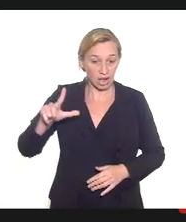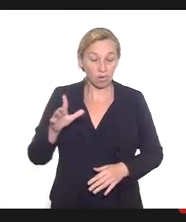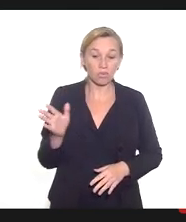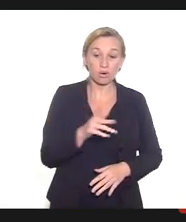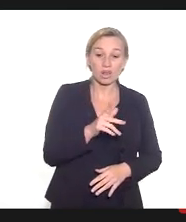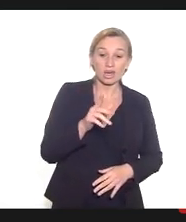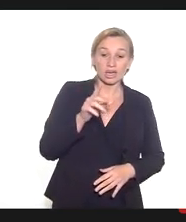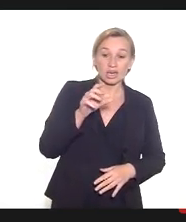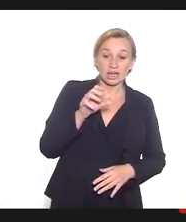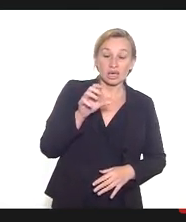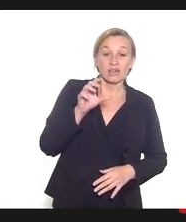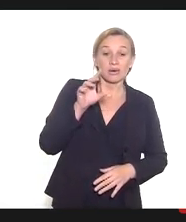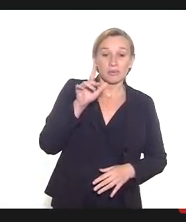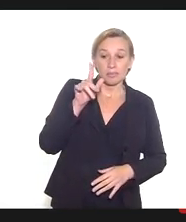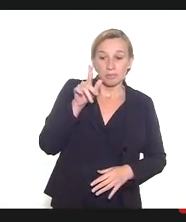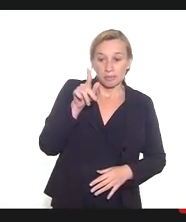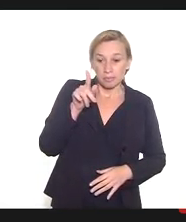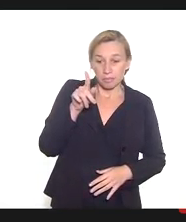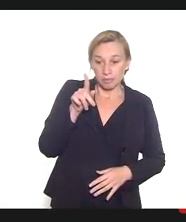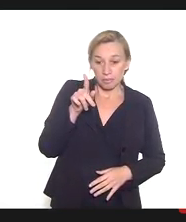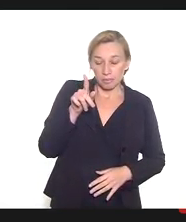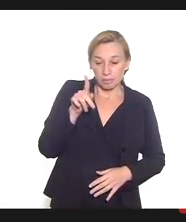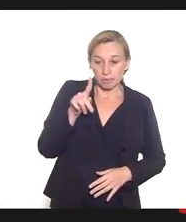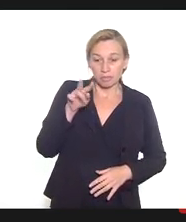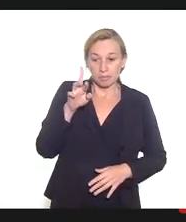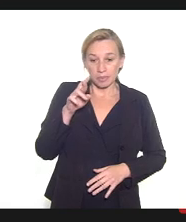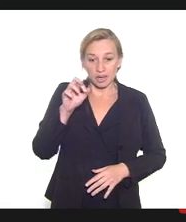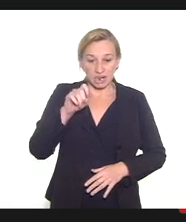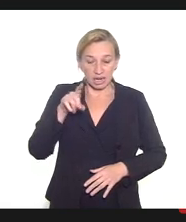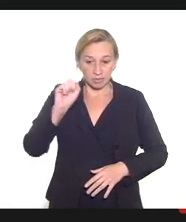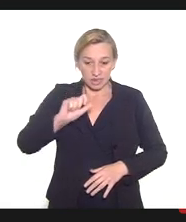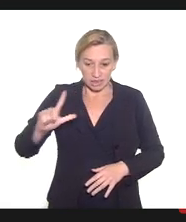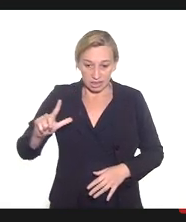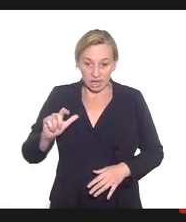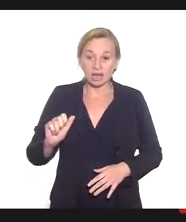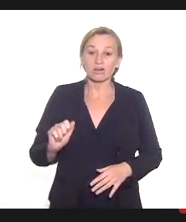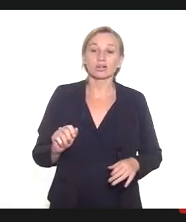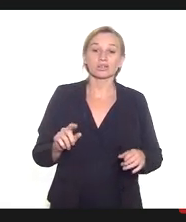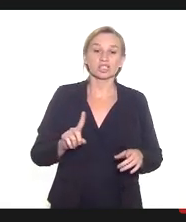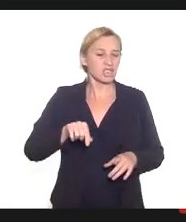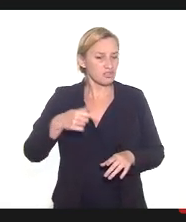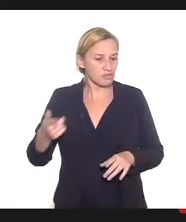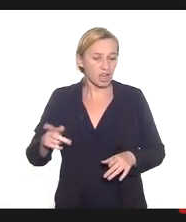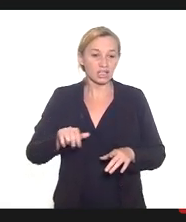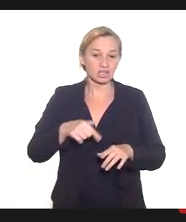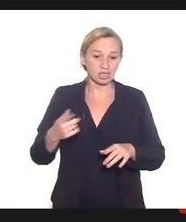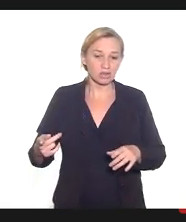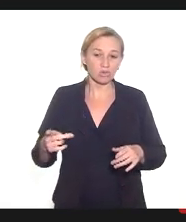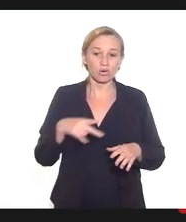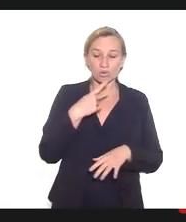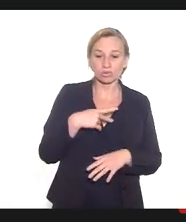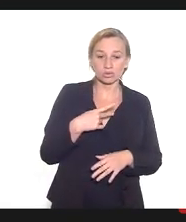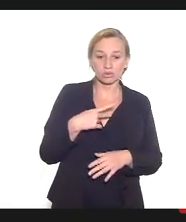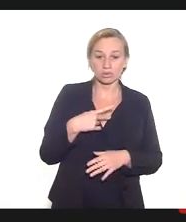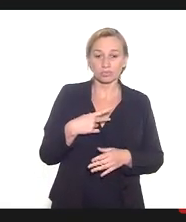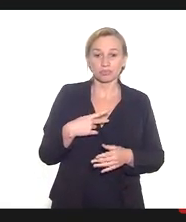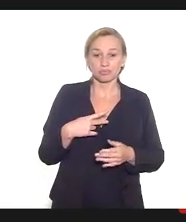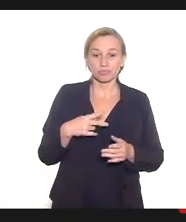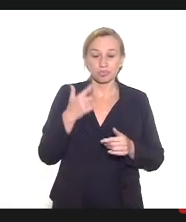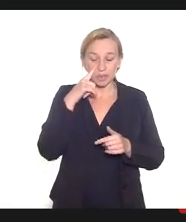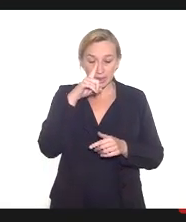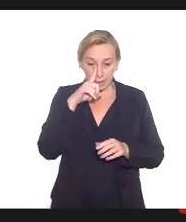cesariana maior risco de dias de hospitalização desfechos neonatais adversos admissão em UTI Neonatal